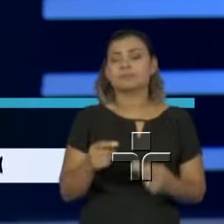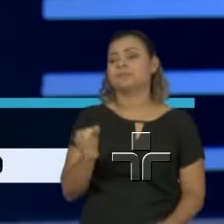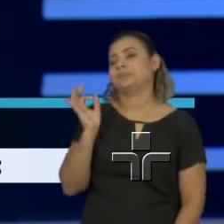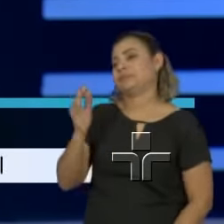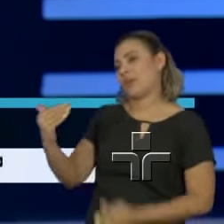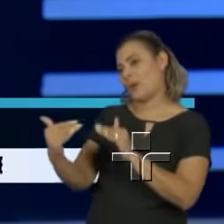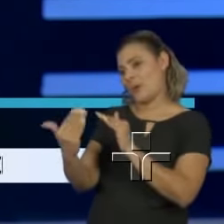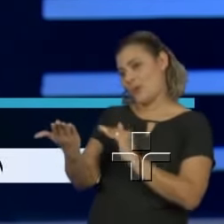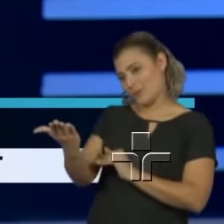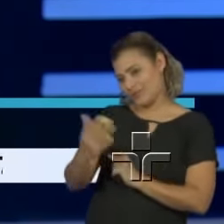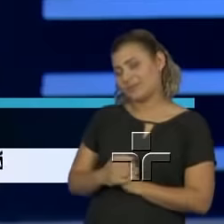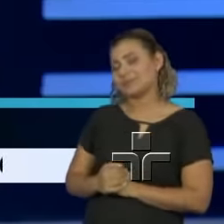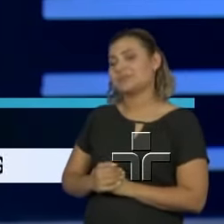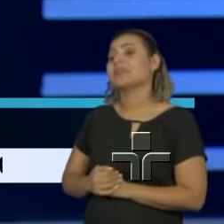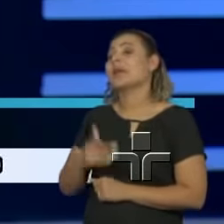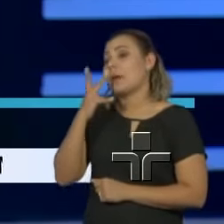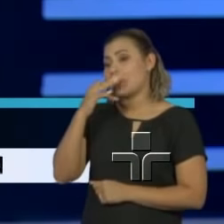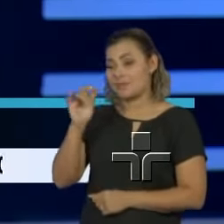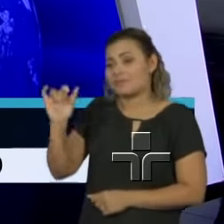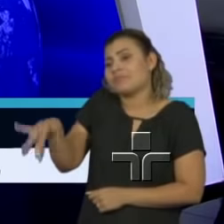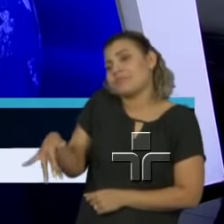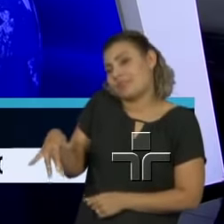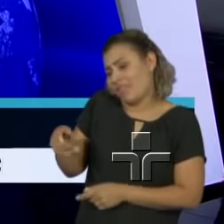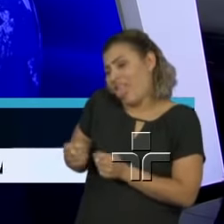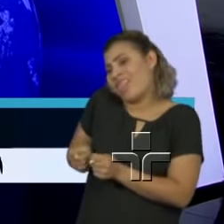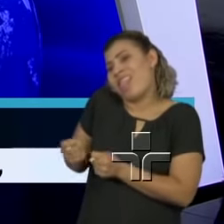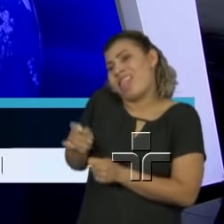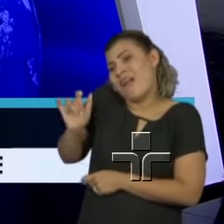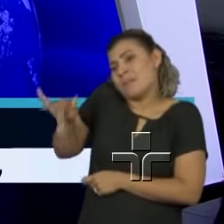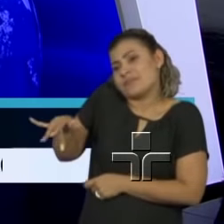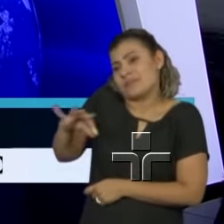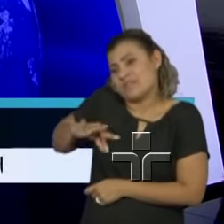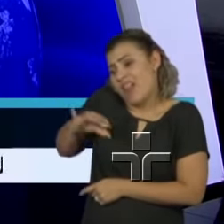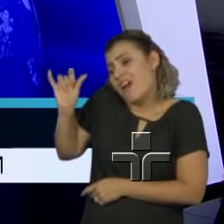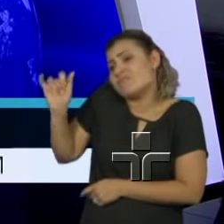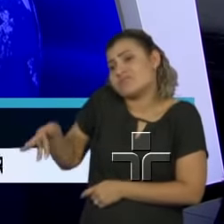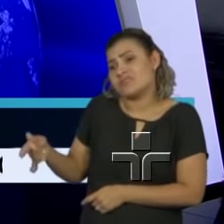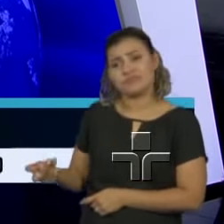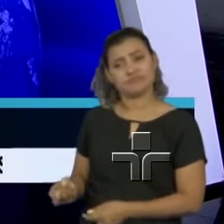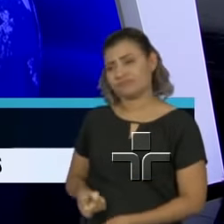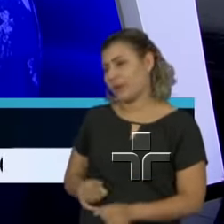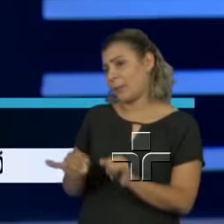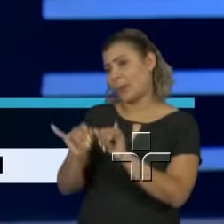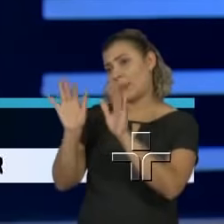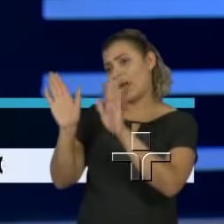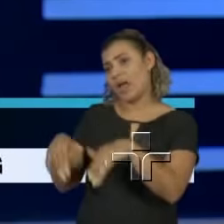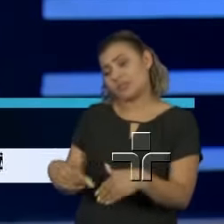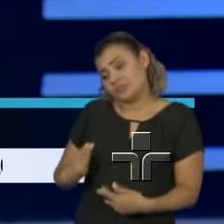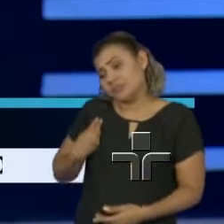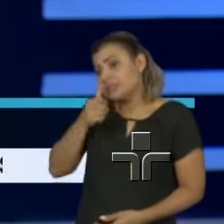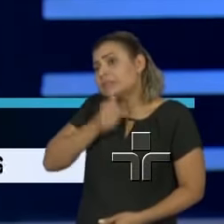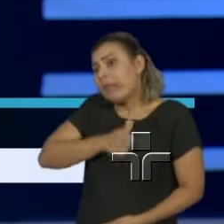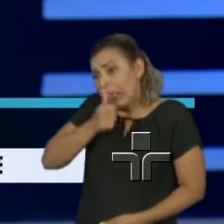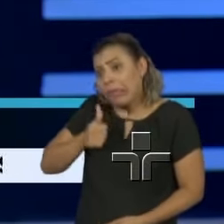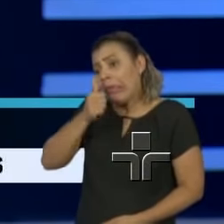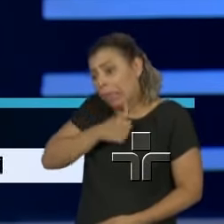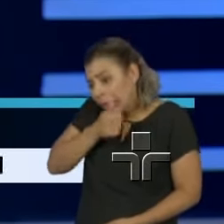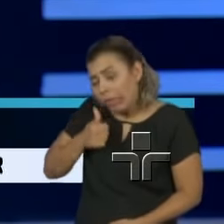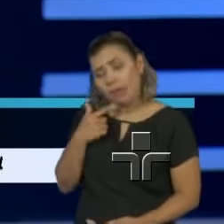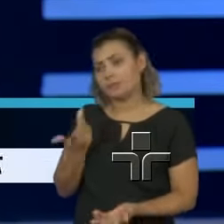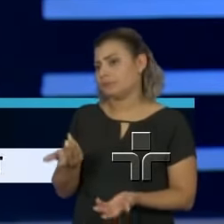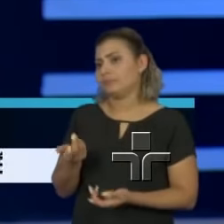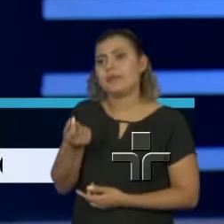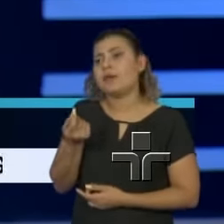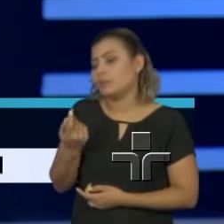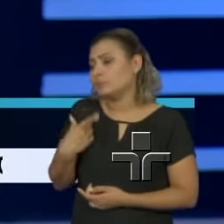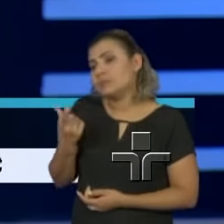sabe? Miséria pouca é bobagem, como diria o outro, é verdade. E já digo de antemão que eu não me incluo nesse 1% que vai poder pagar e